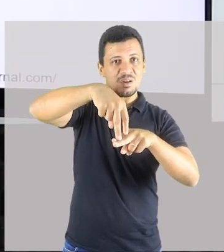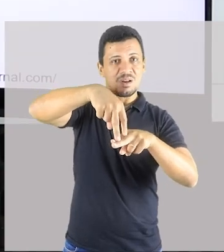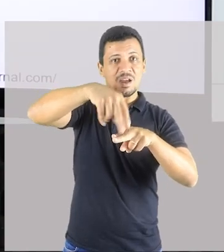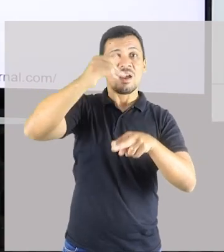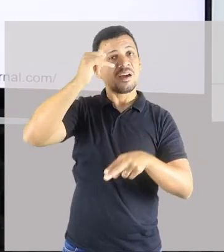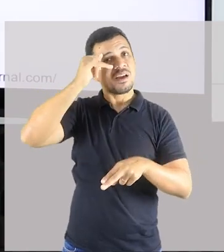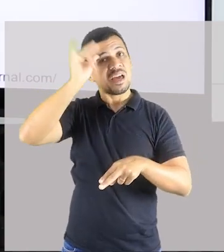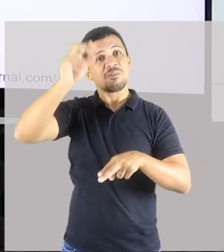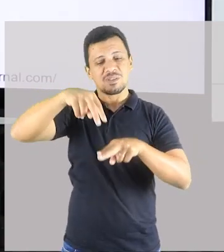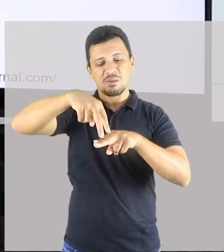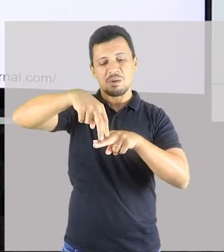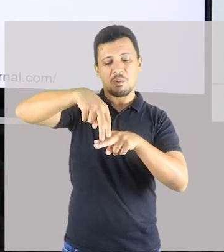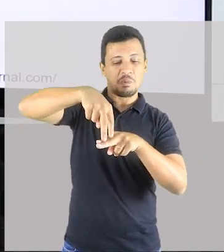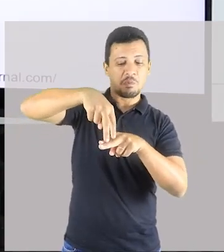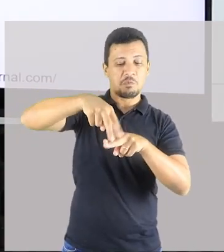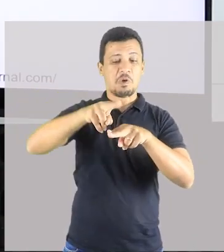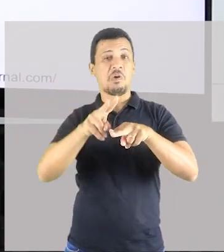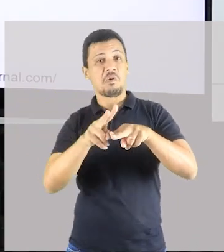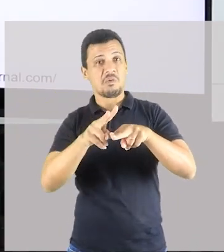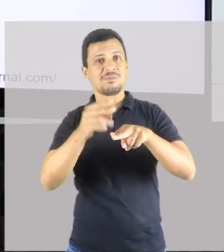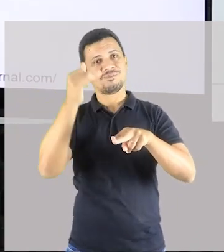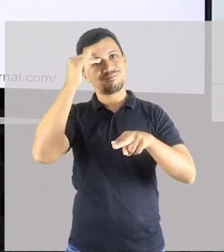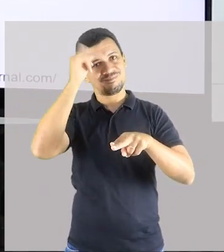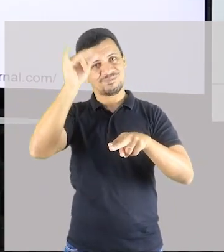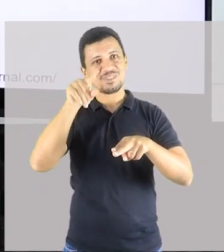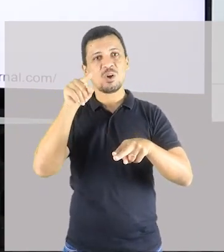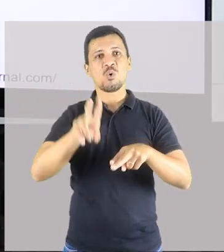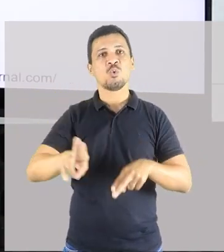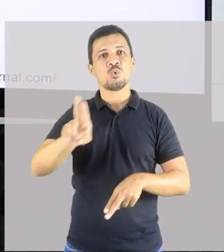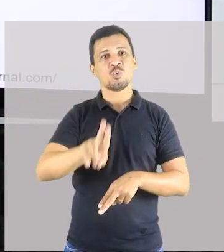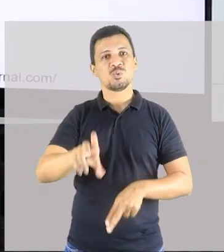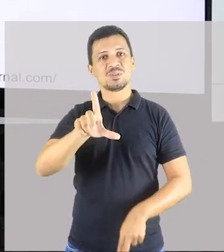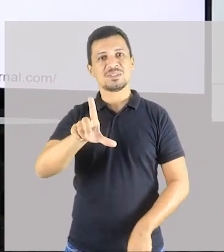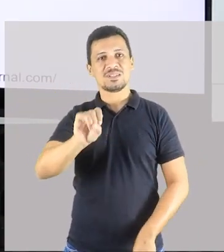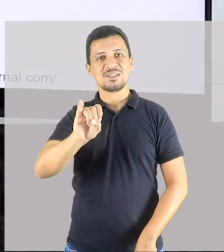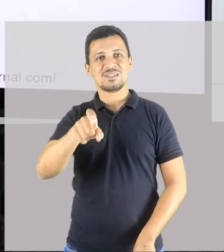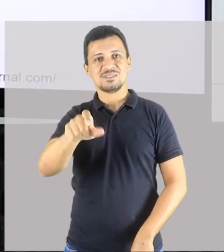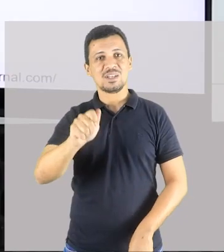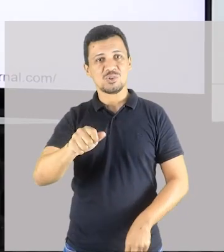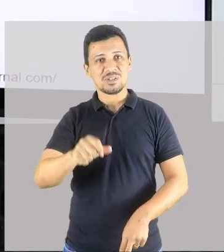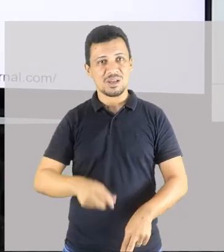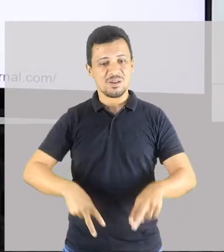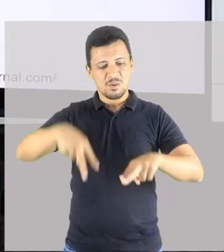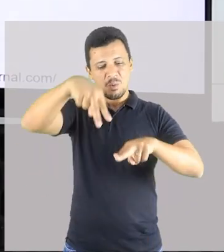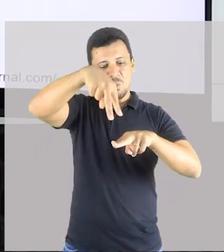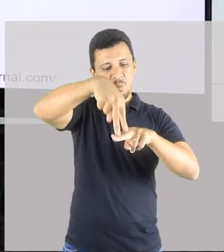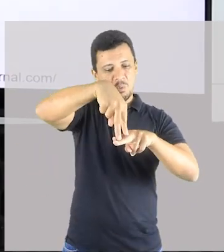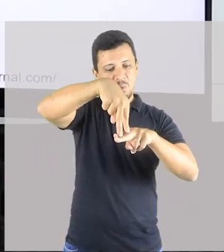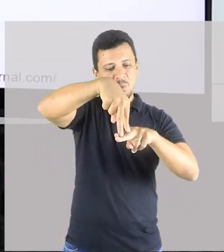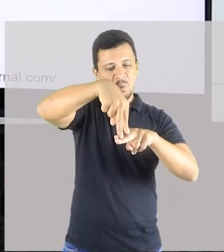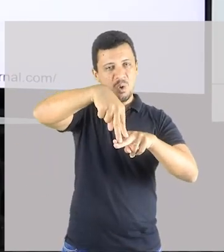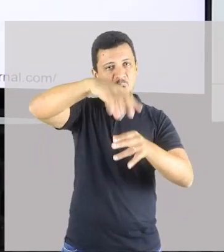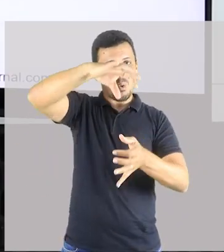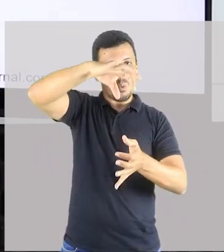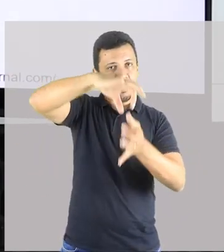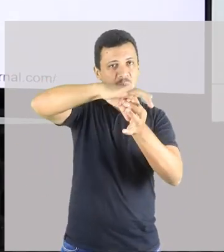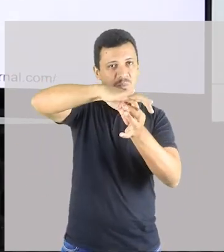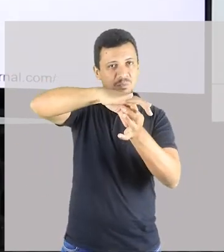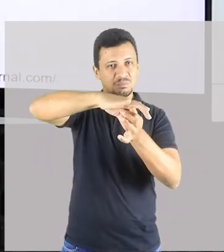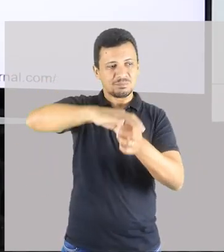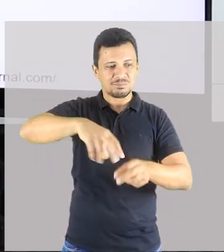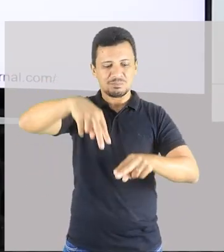ele possa ficar mais interligado com o pé do indivíduo que está